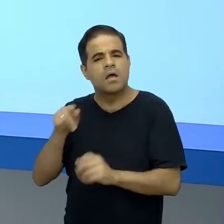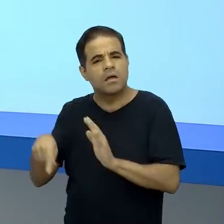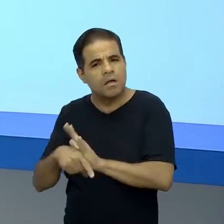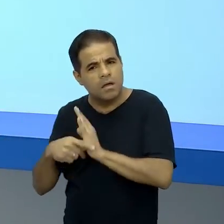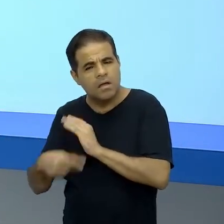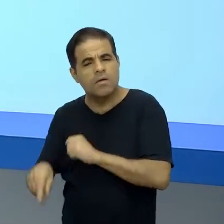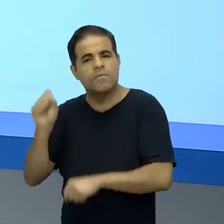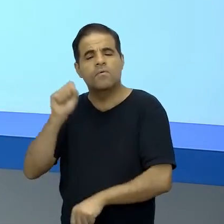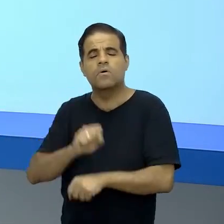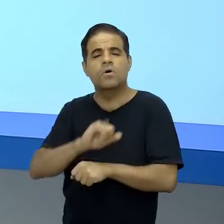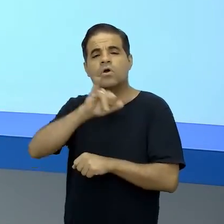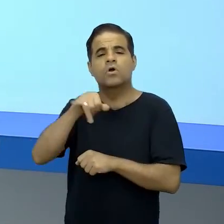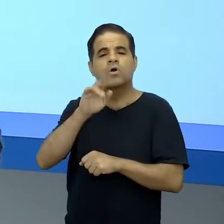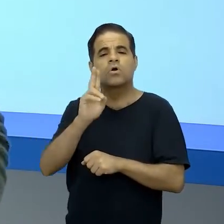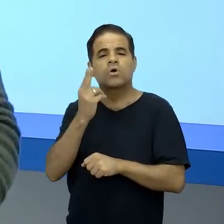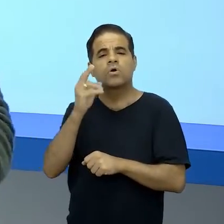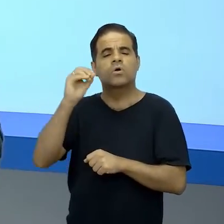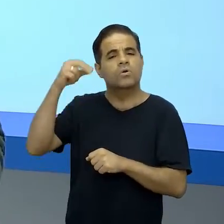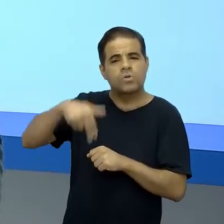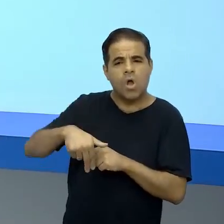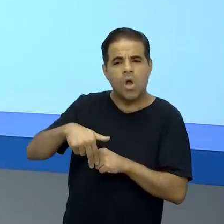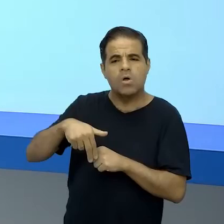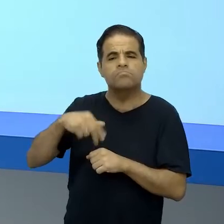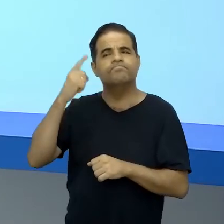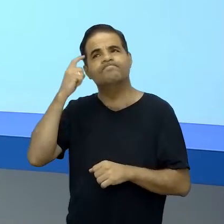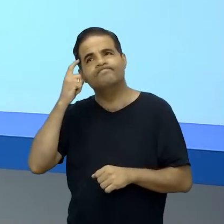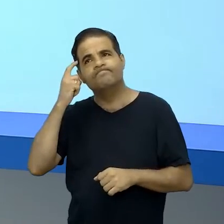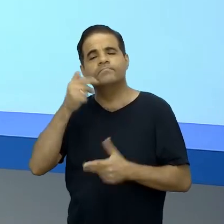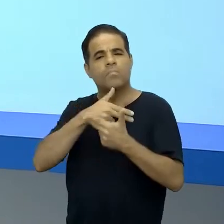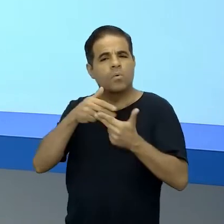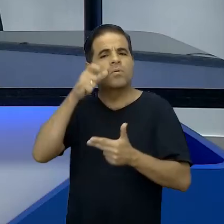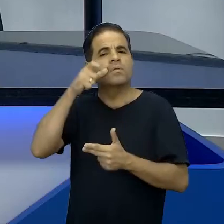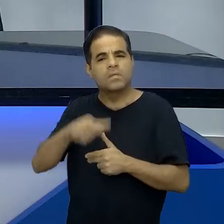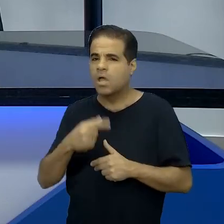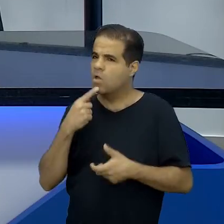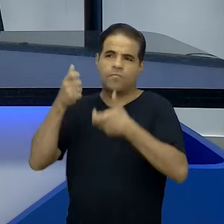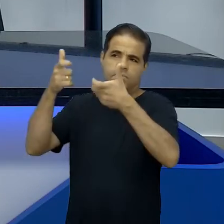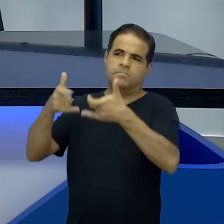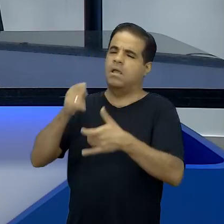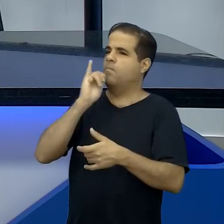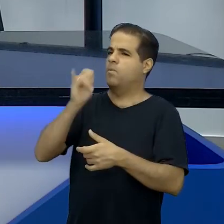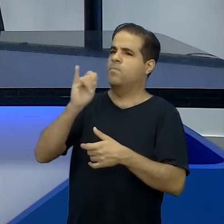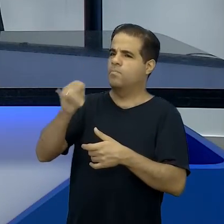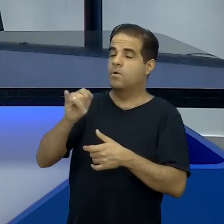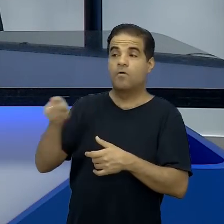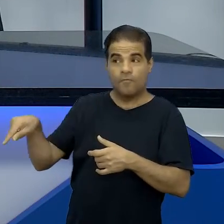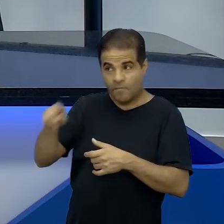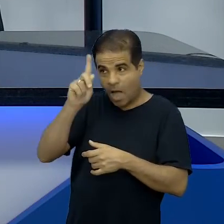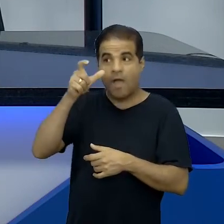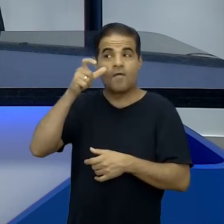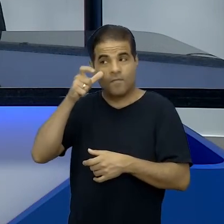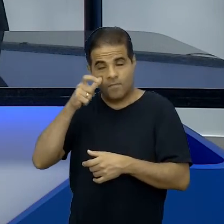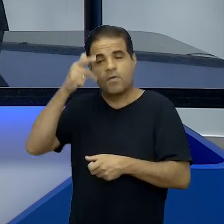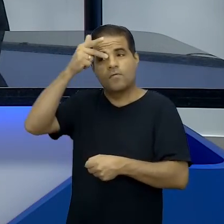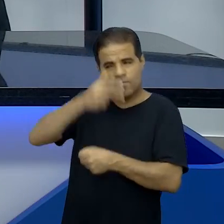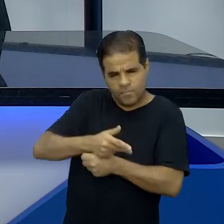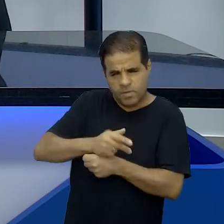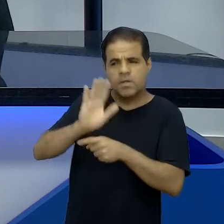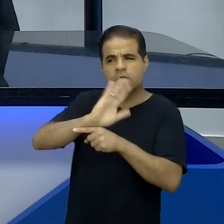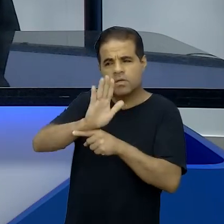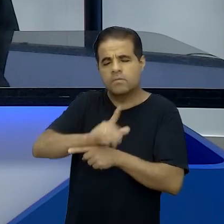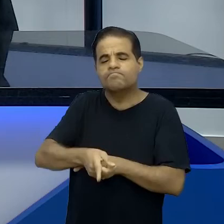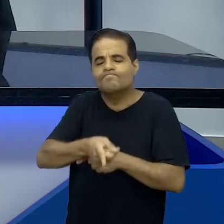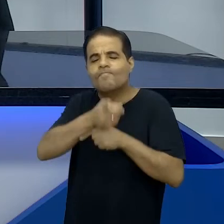música. E o John Cage, ele faz uma coisa que muito interessante que eu não vou contar. Assistam o vídeo. Com essa questão